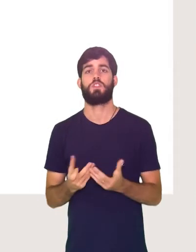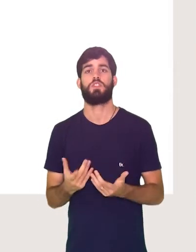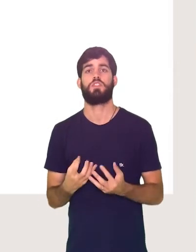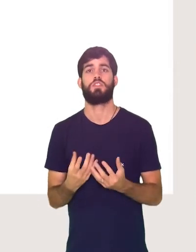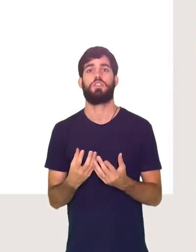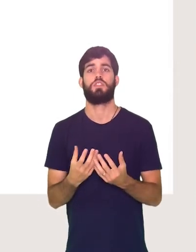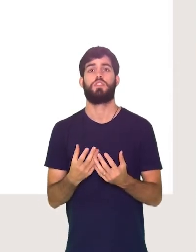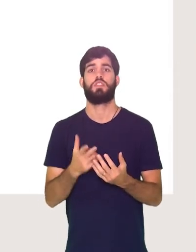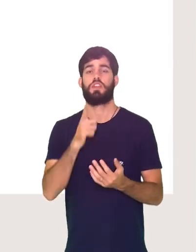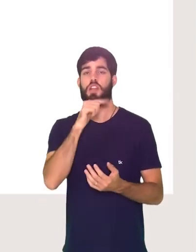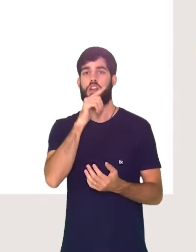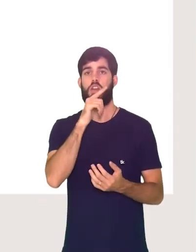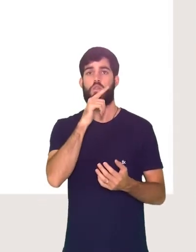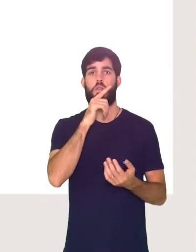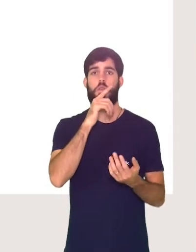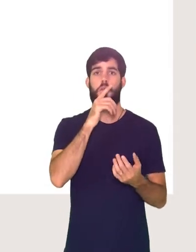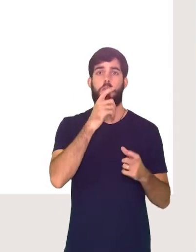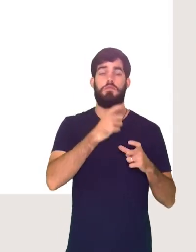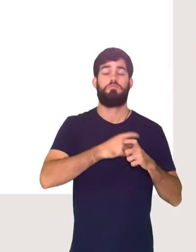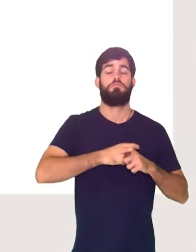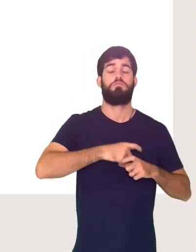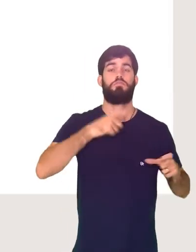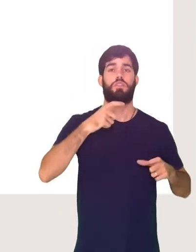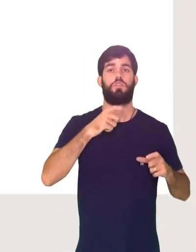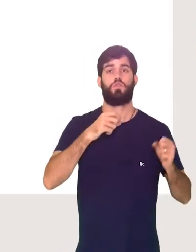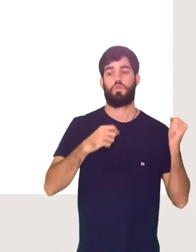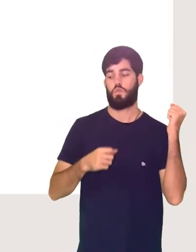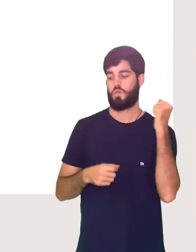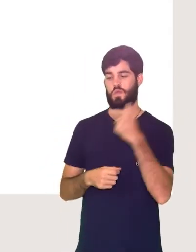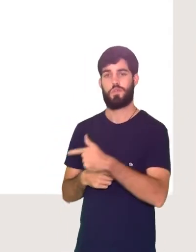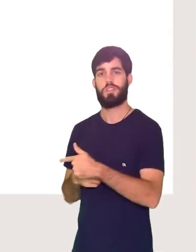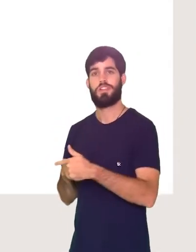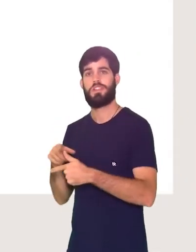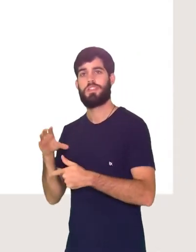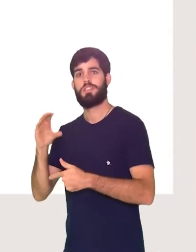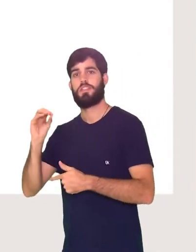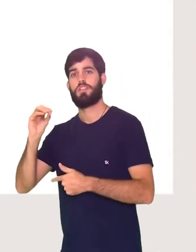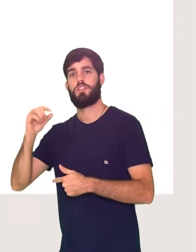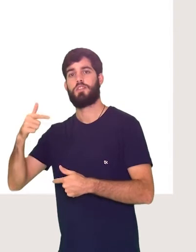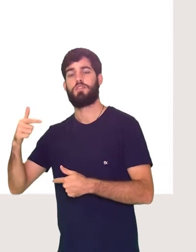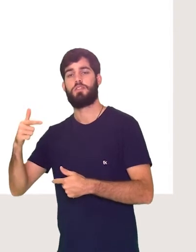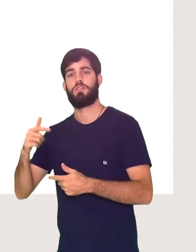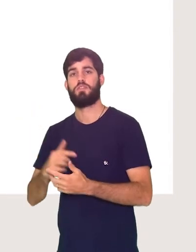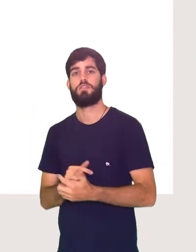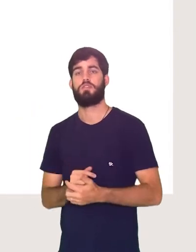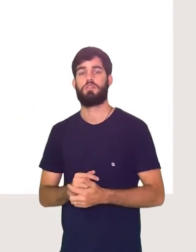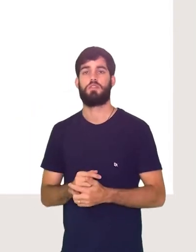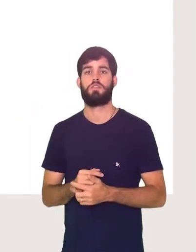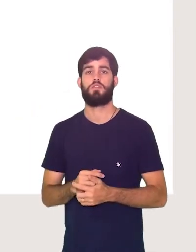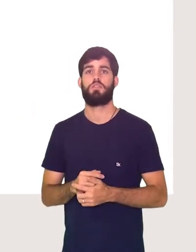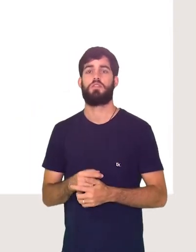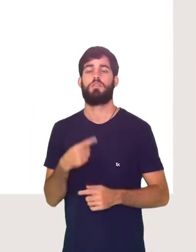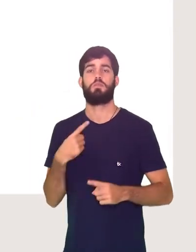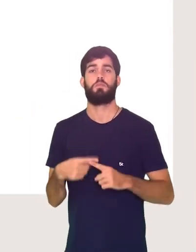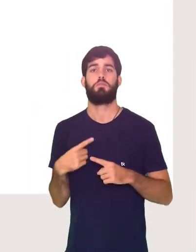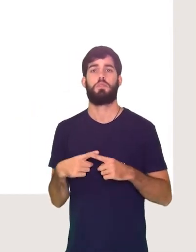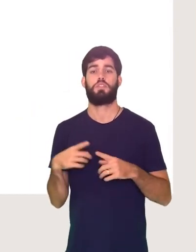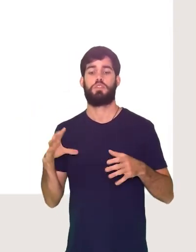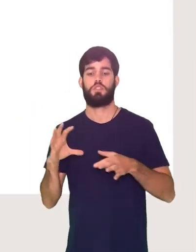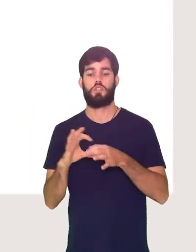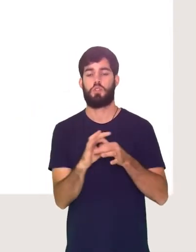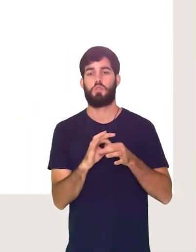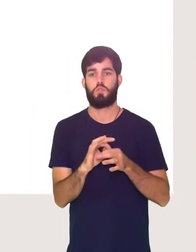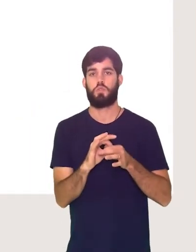maior do que a do CO2, pois as moléculas da água na fase líquida se unem por ligações de hidrogênio,